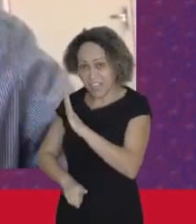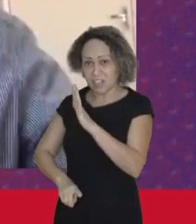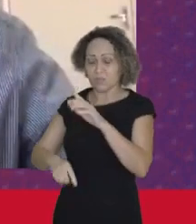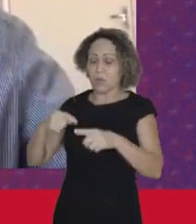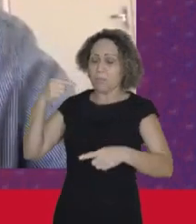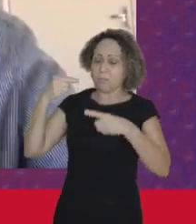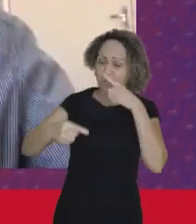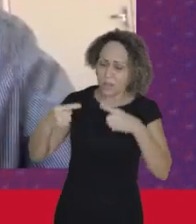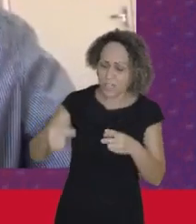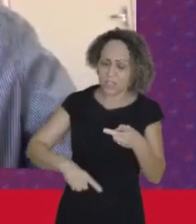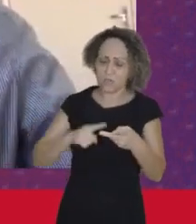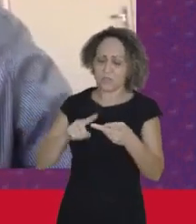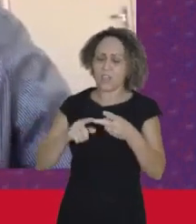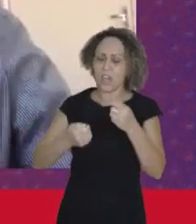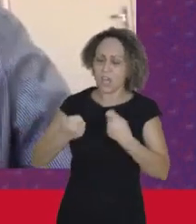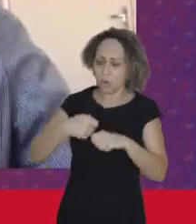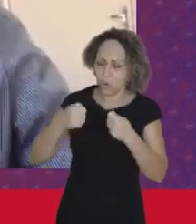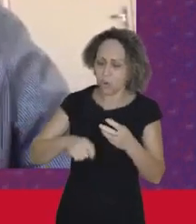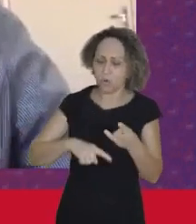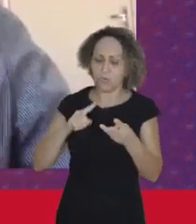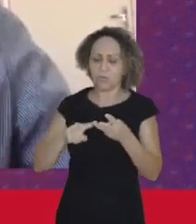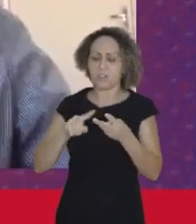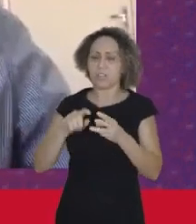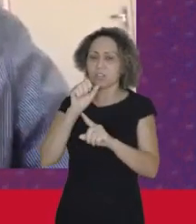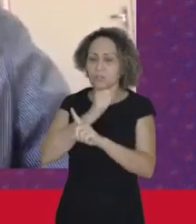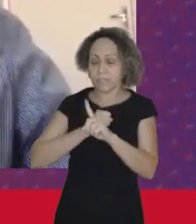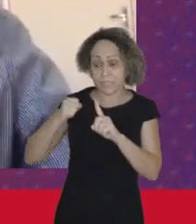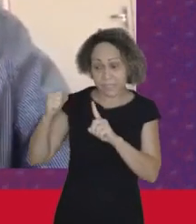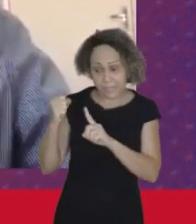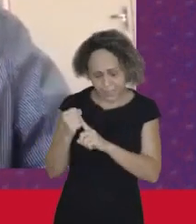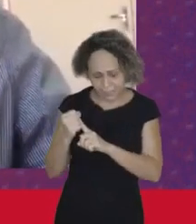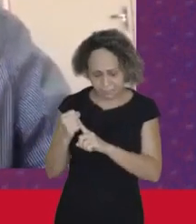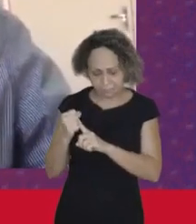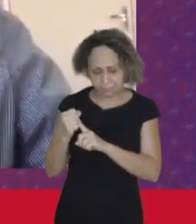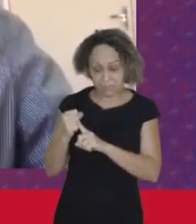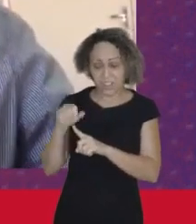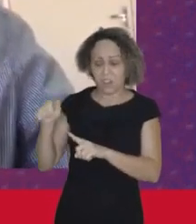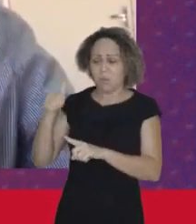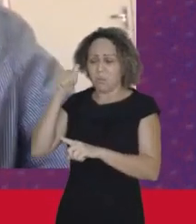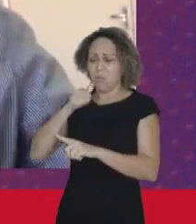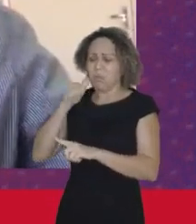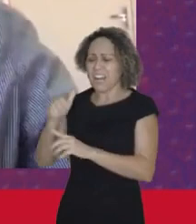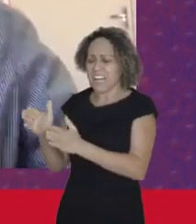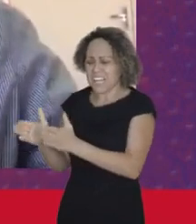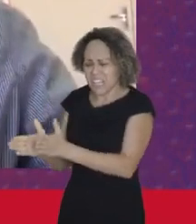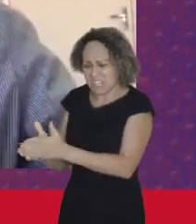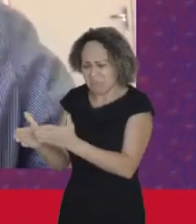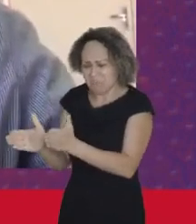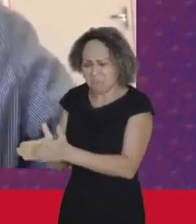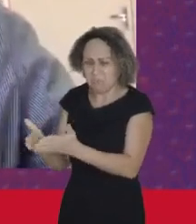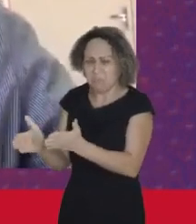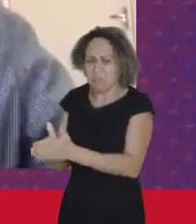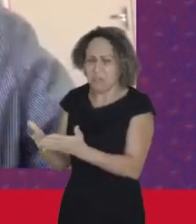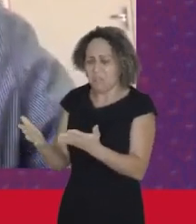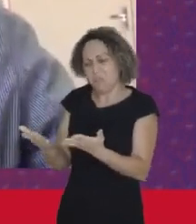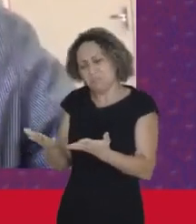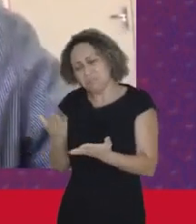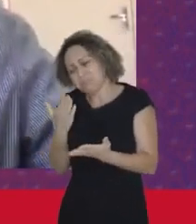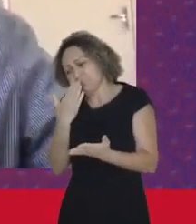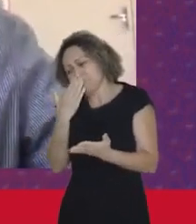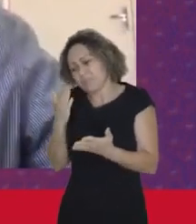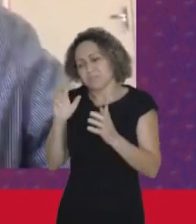e sociais. Em se tratando de mulheres pobres e com algum tipo de